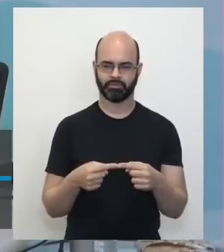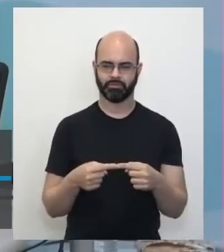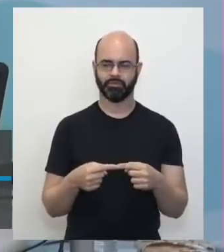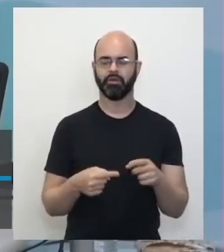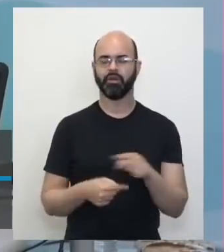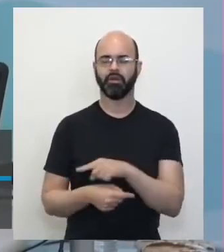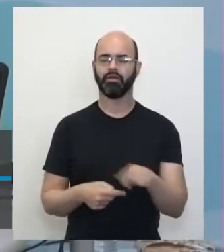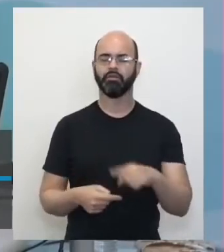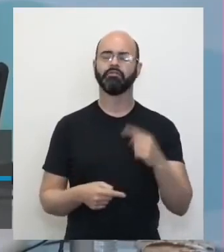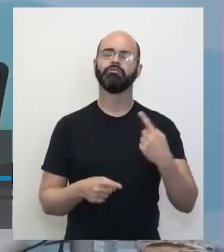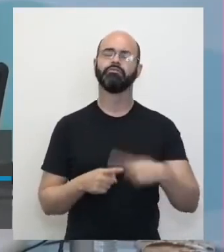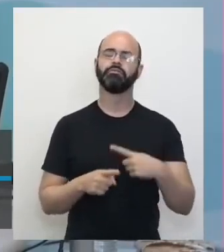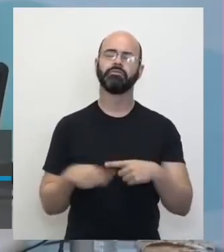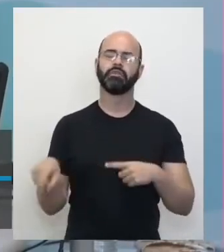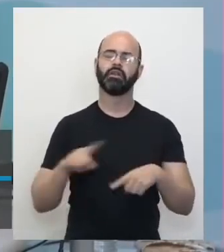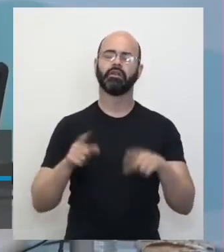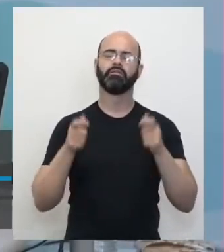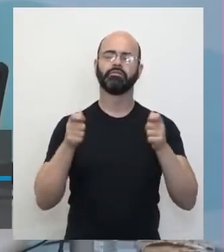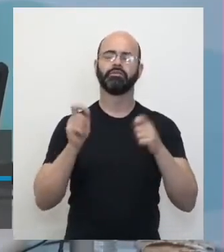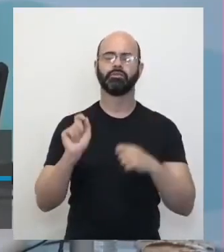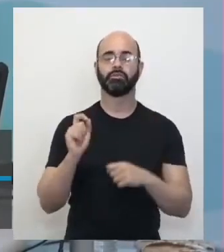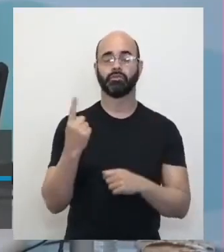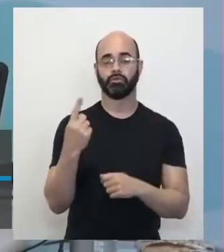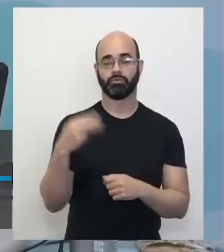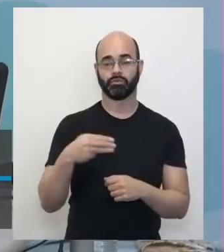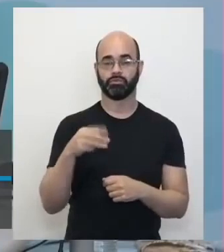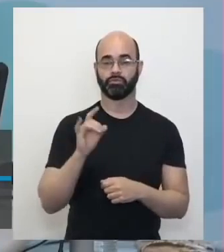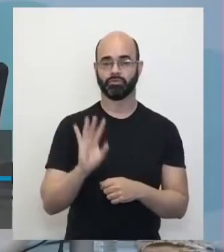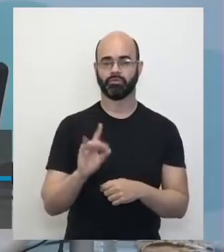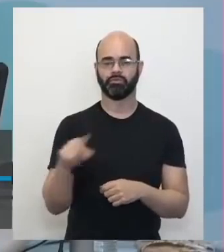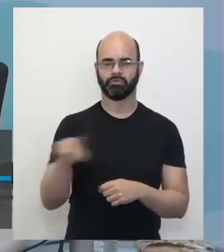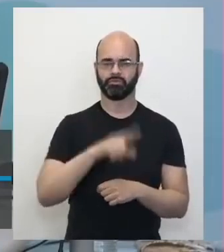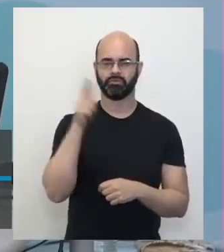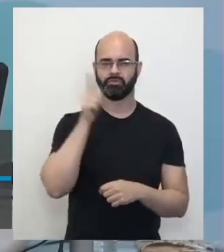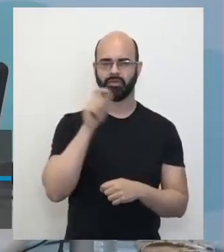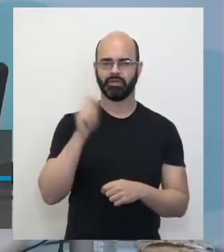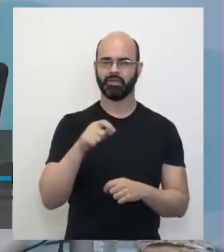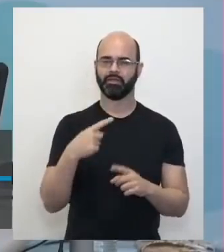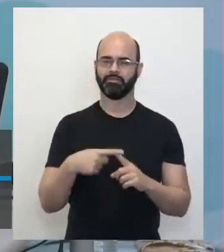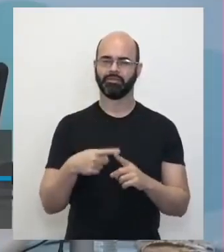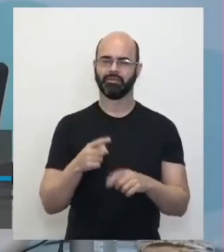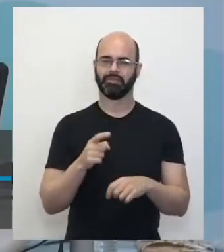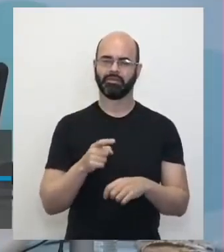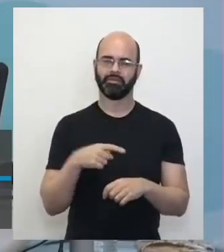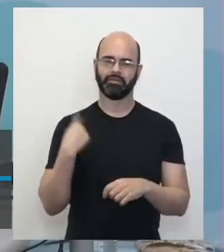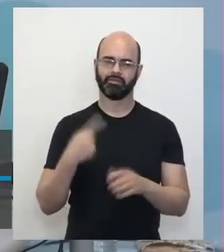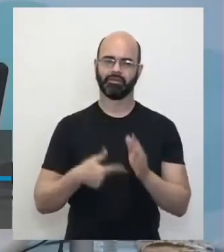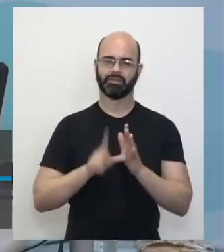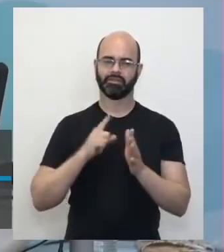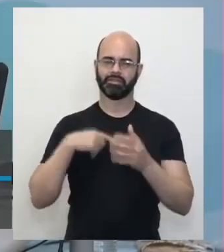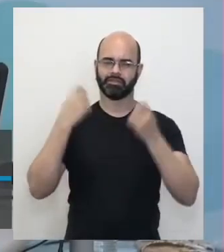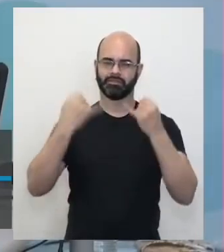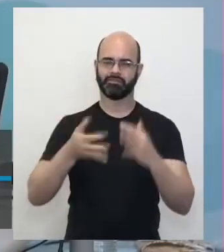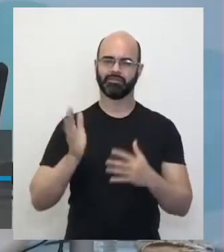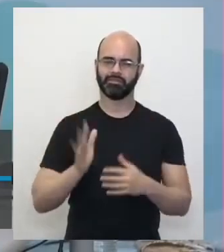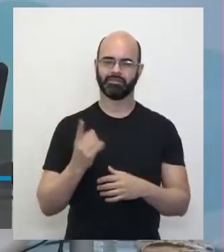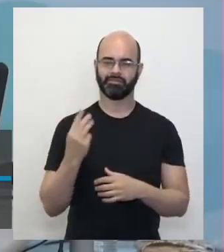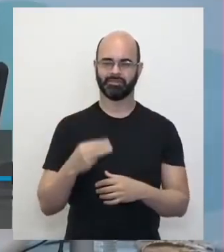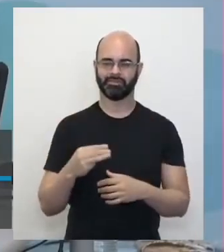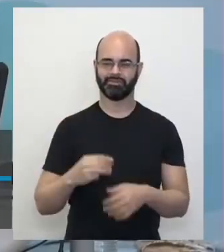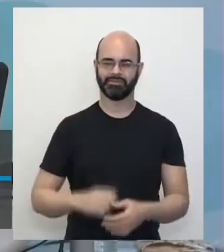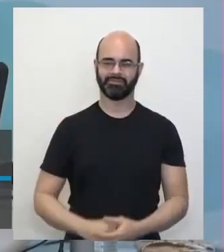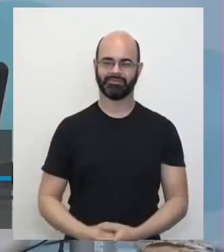eles estavam reivindicando? Eu vou dar somente 1 minuto, eu creio que vocês conseguem, porque já falamos bastante de informações aí. Então, 1